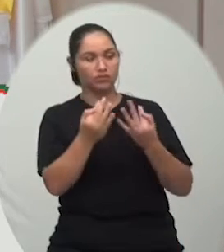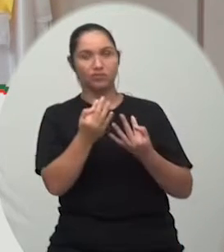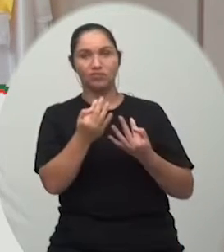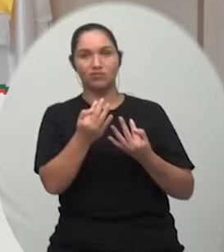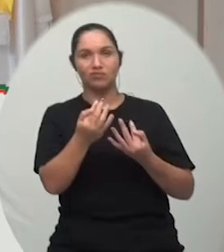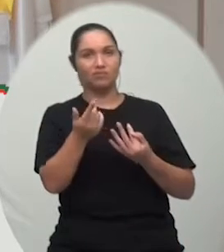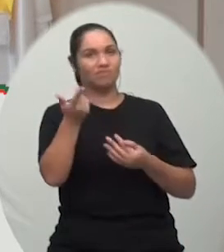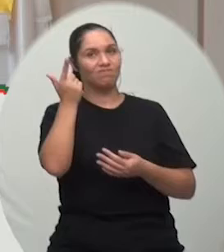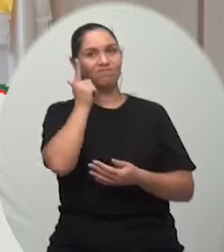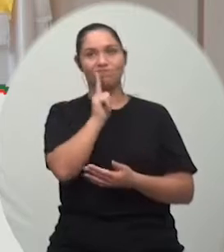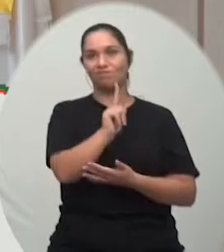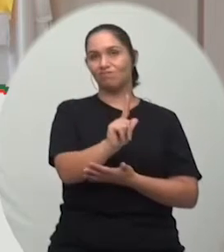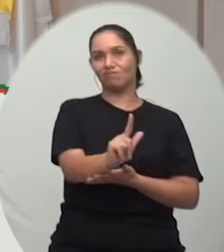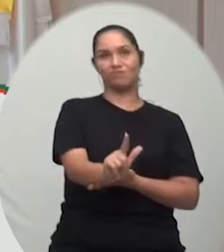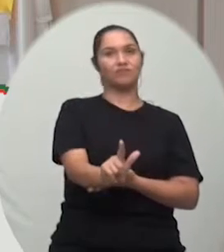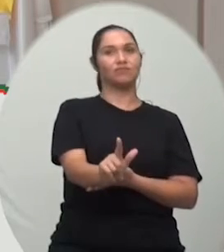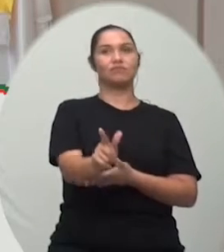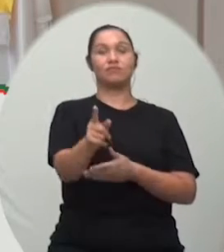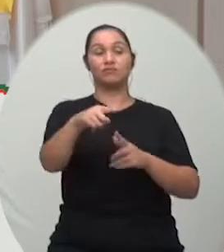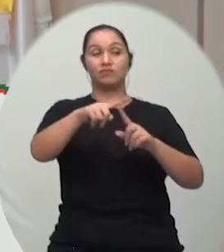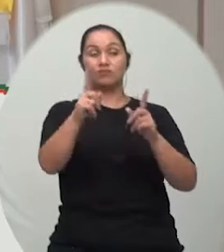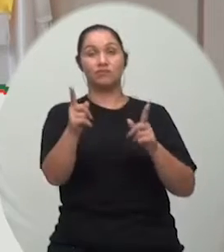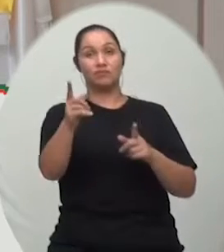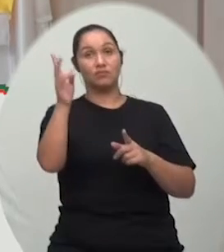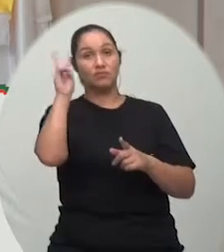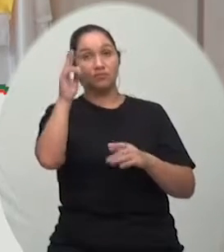também precisam de um respaldo, precisam